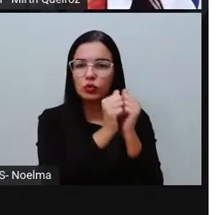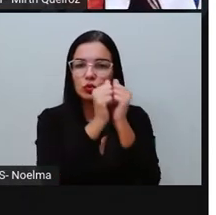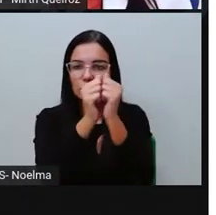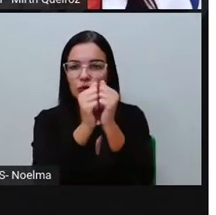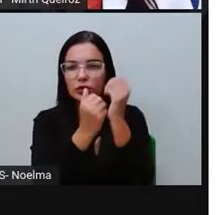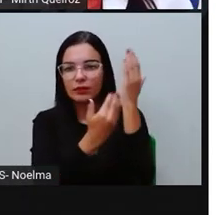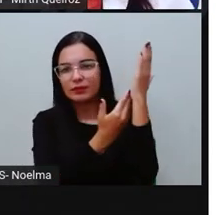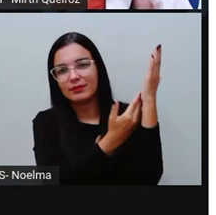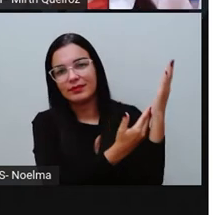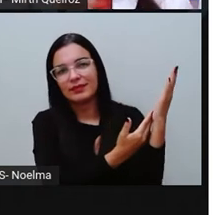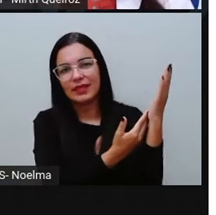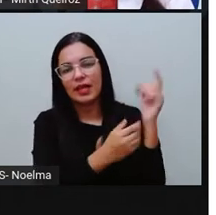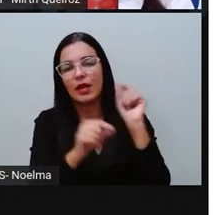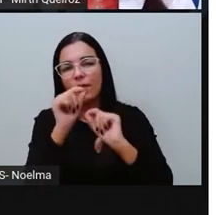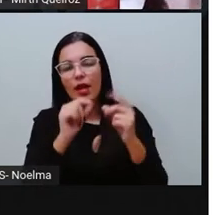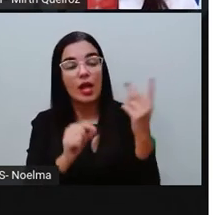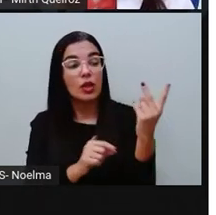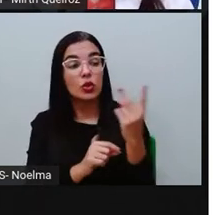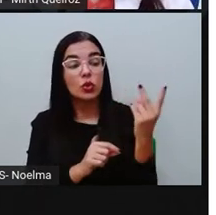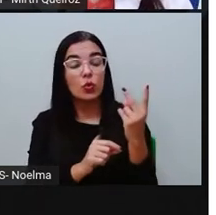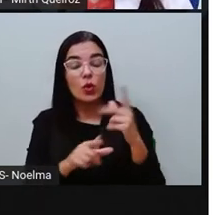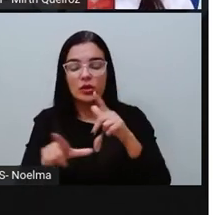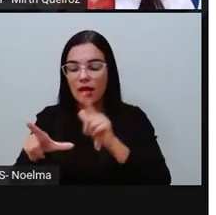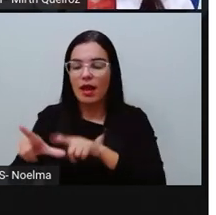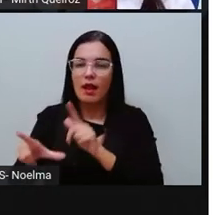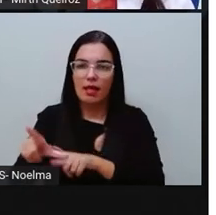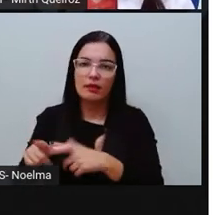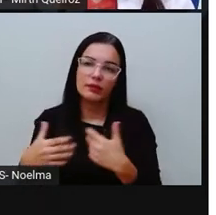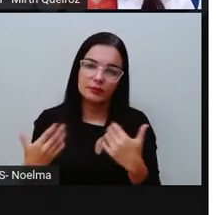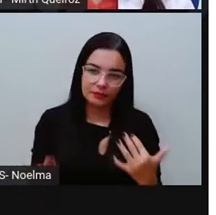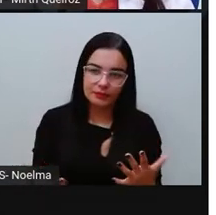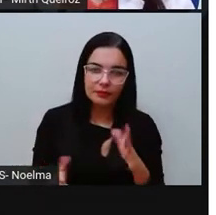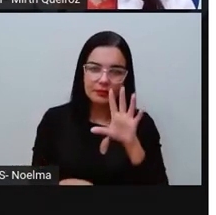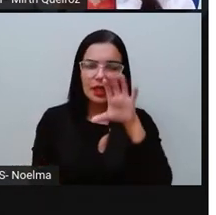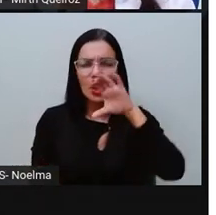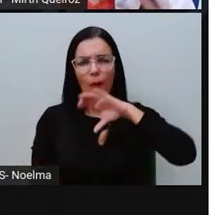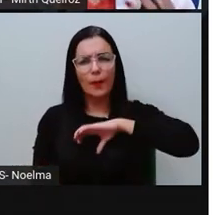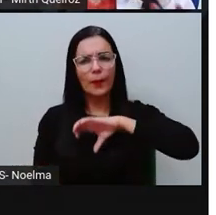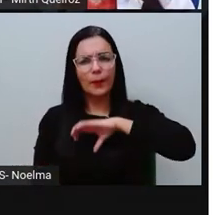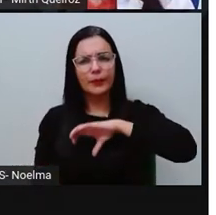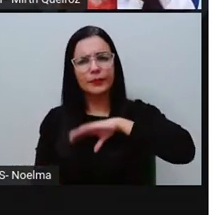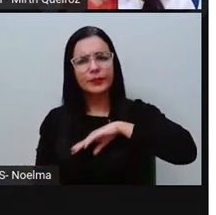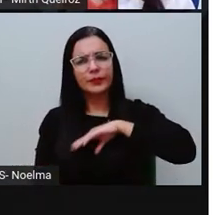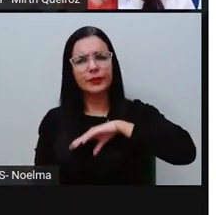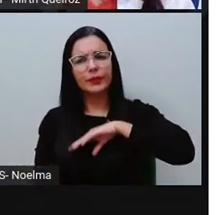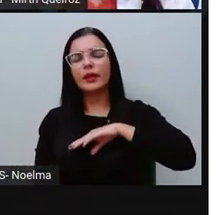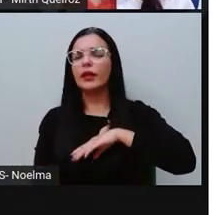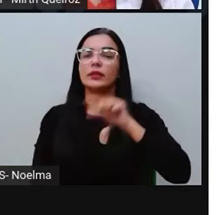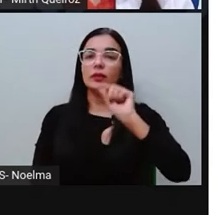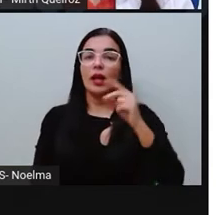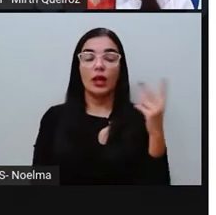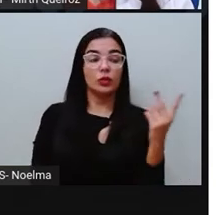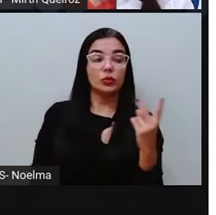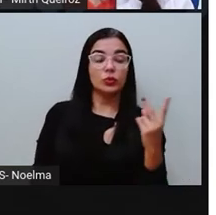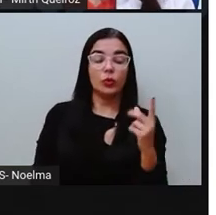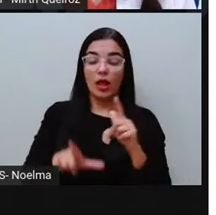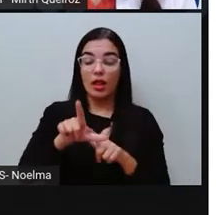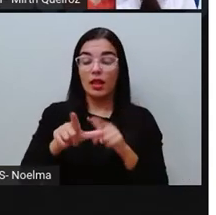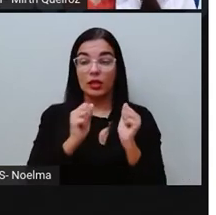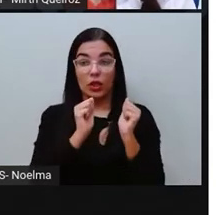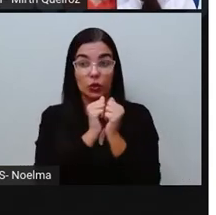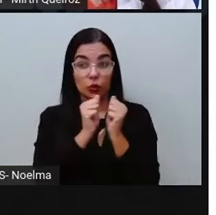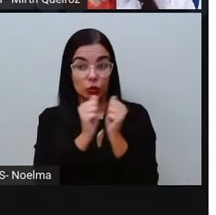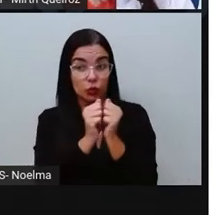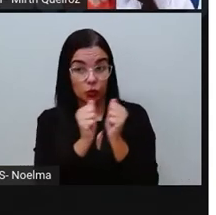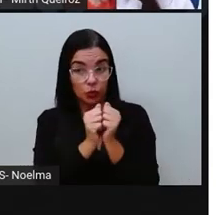Grafo, letras. Então, duas letras. Na língua portuguesa, quando essas duas letras elas estão juntas